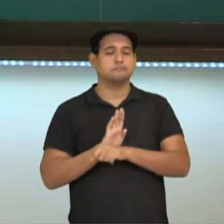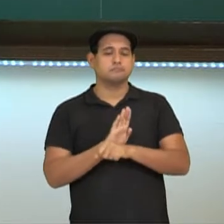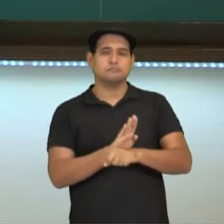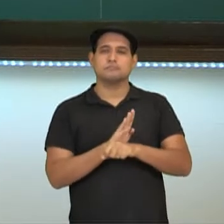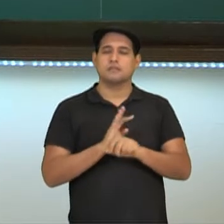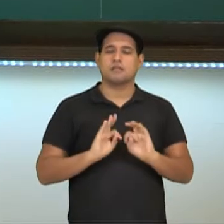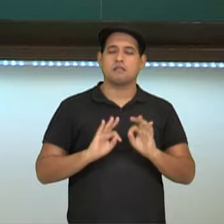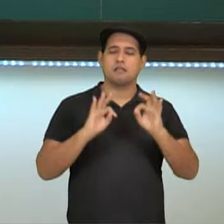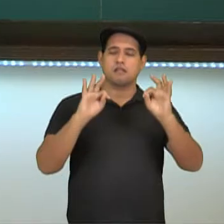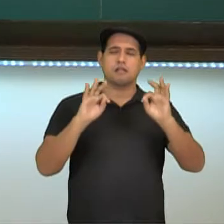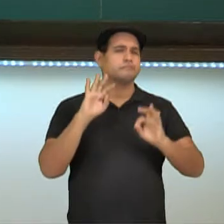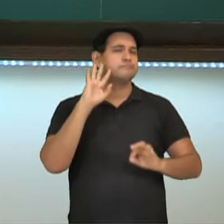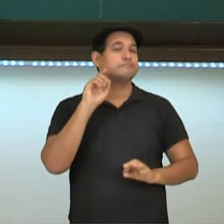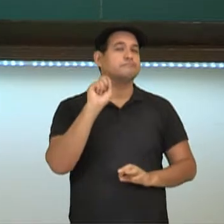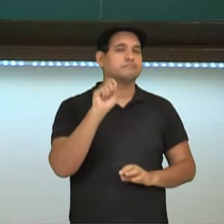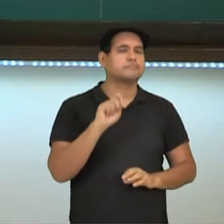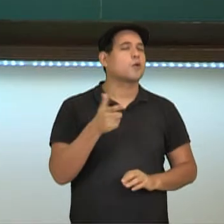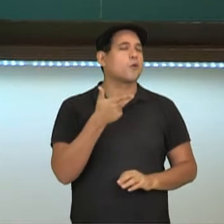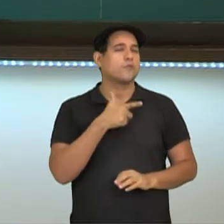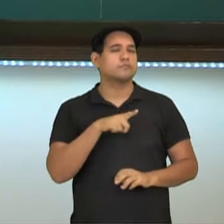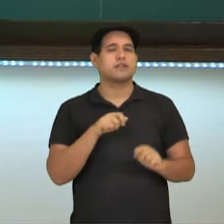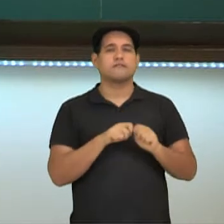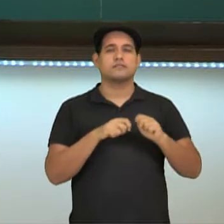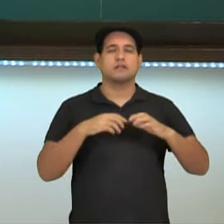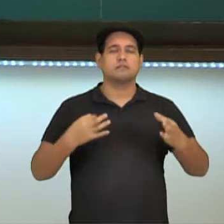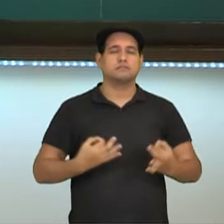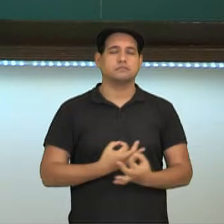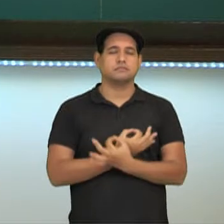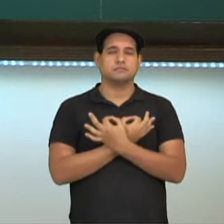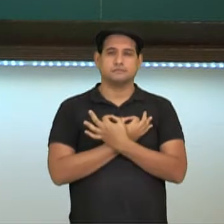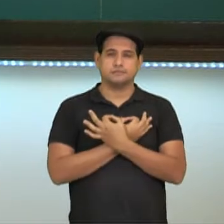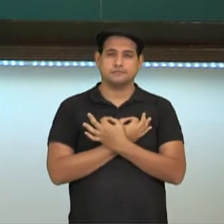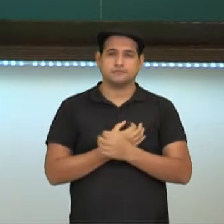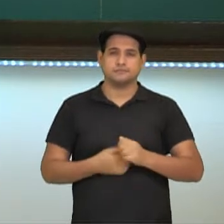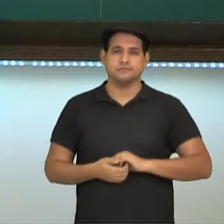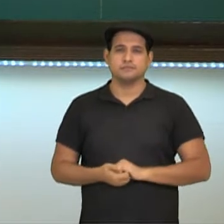da tecnologia, vocês também conseguem fazer a meditação guiada.